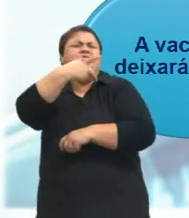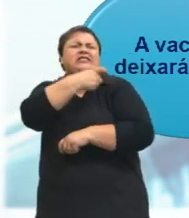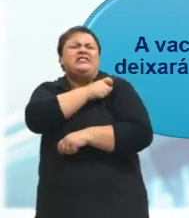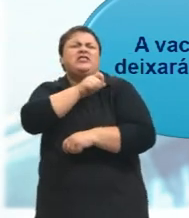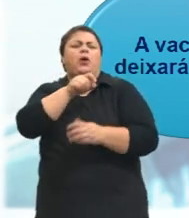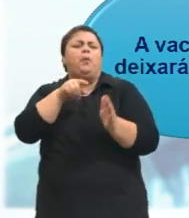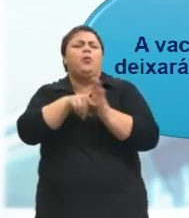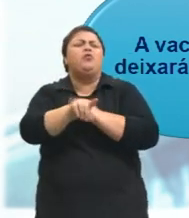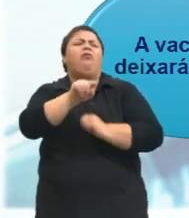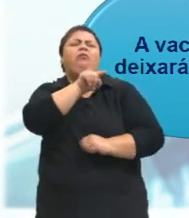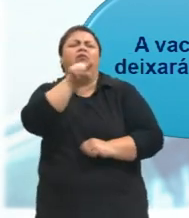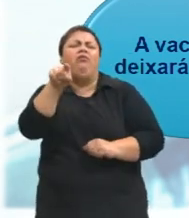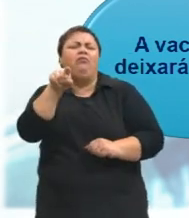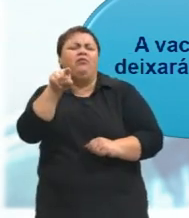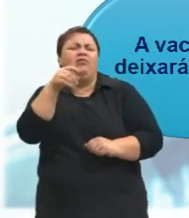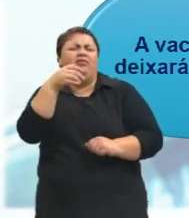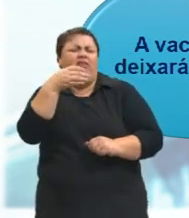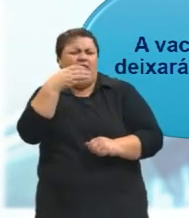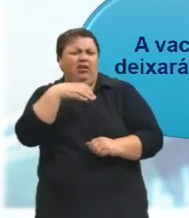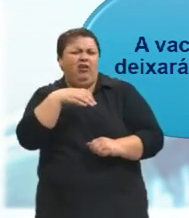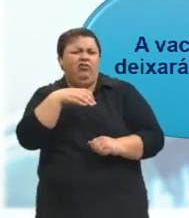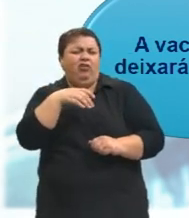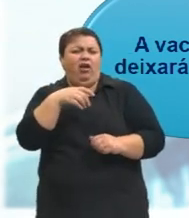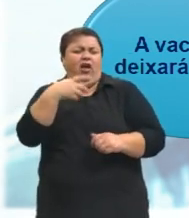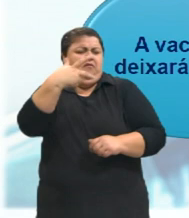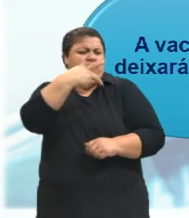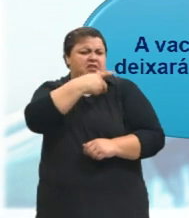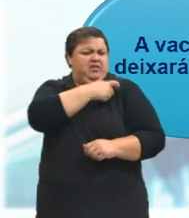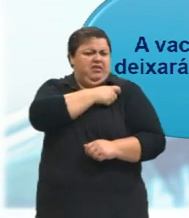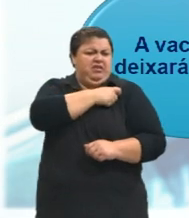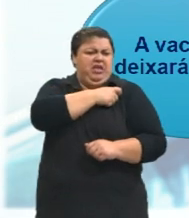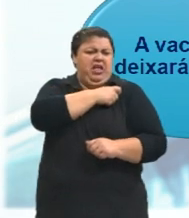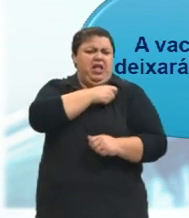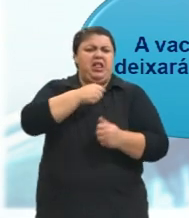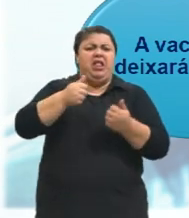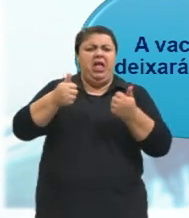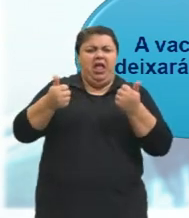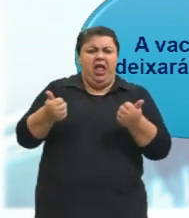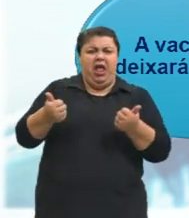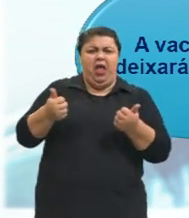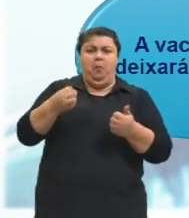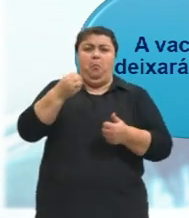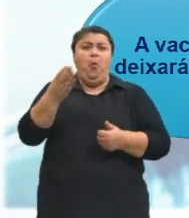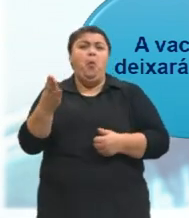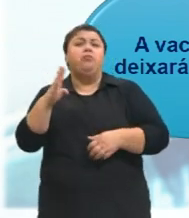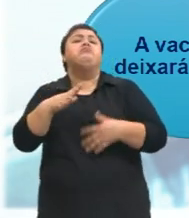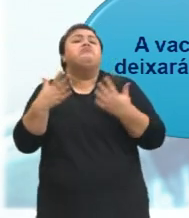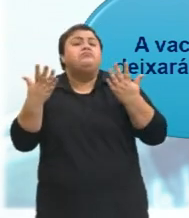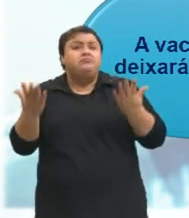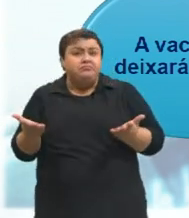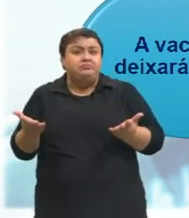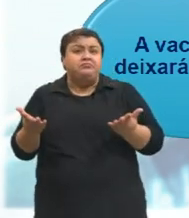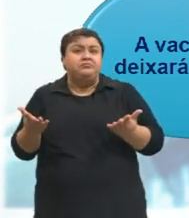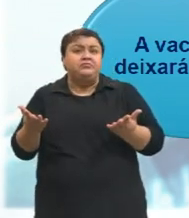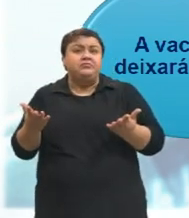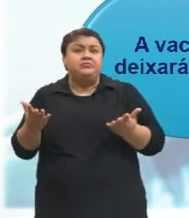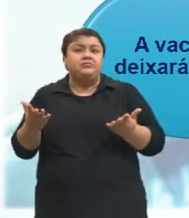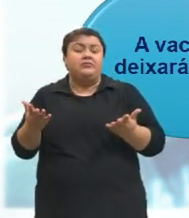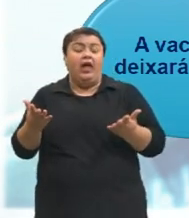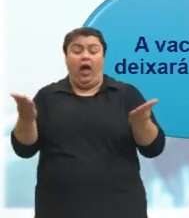vocês acham? Ela é vilã ou heroína? Bom, agora diante dessa pandemia,